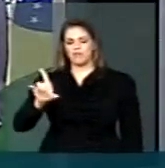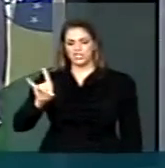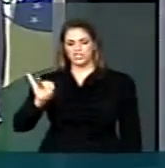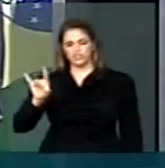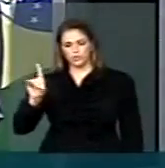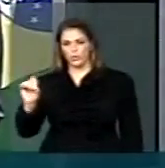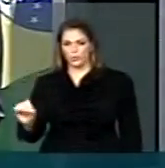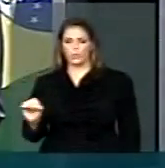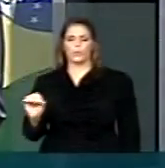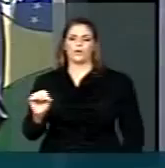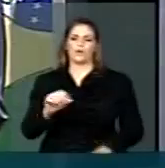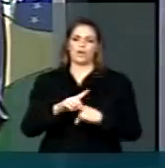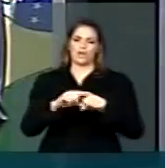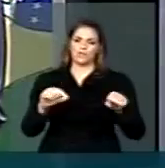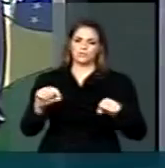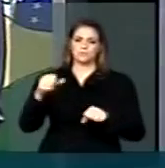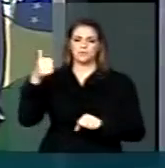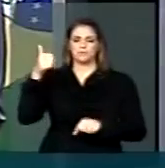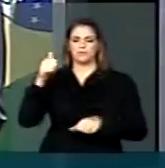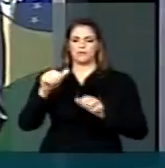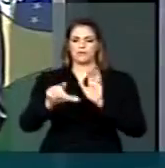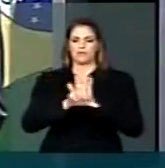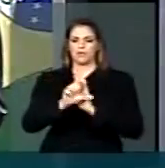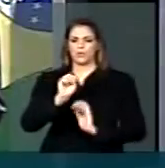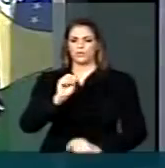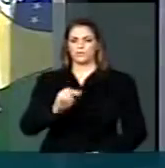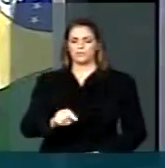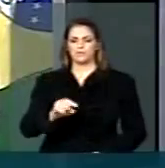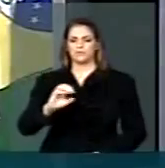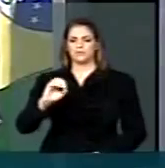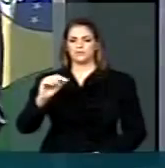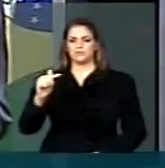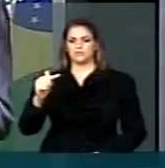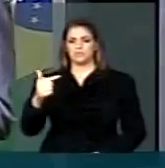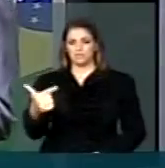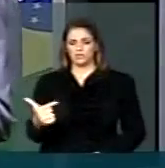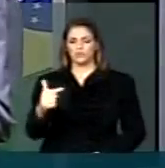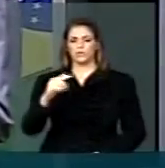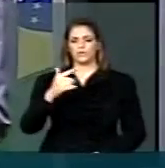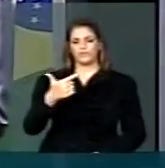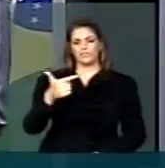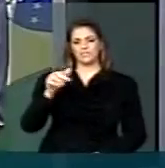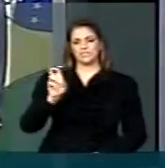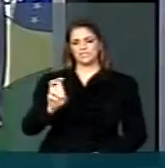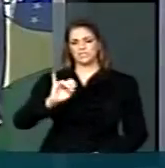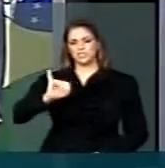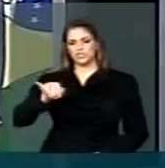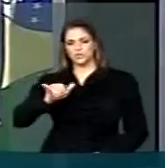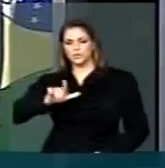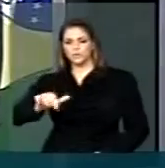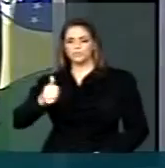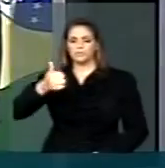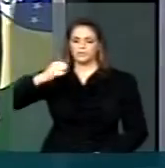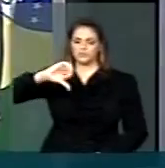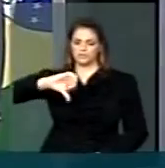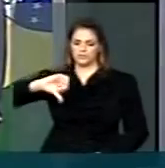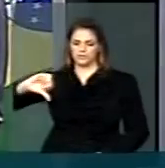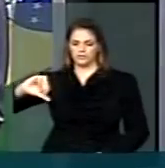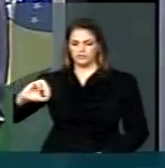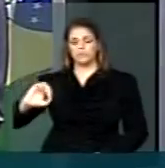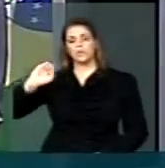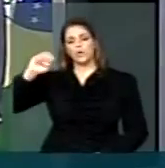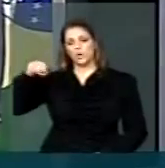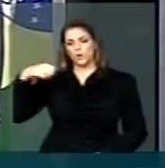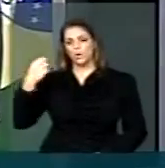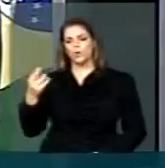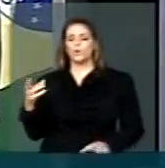1 a 6 do artigo 1º da Lei 8.072, de 25 de julho de 1990, ou praticado em ações